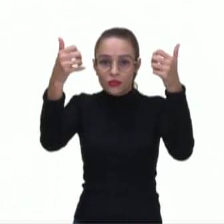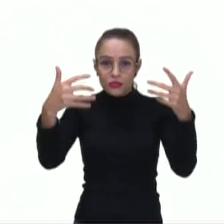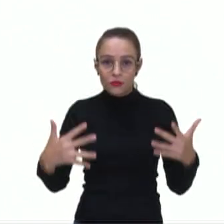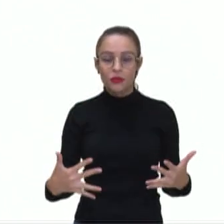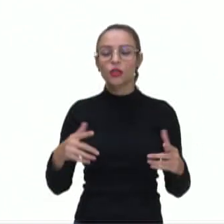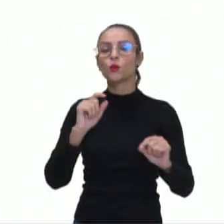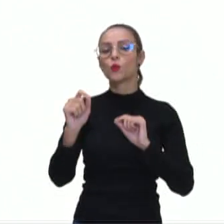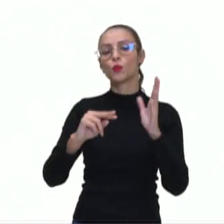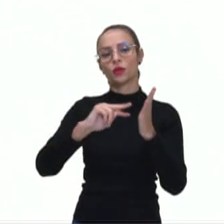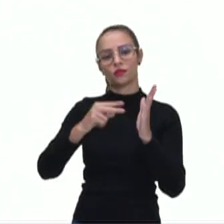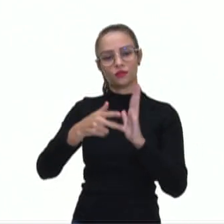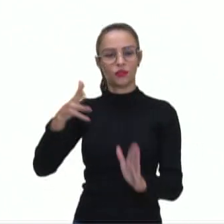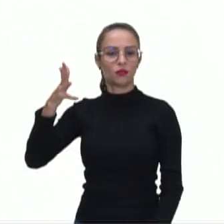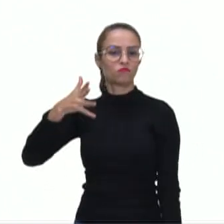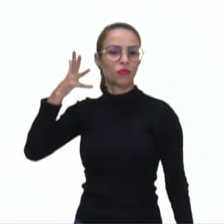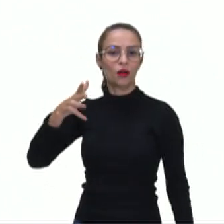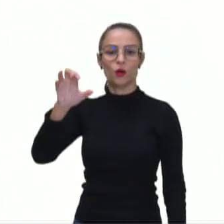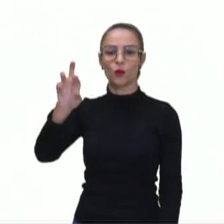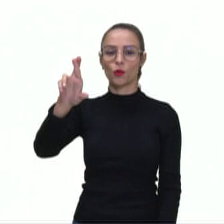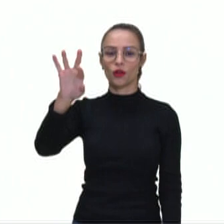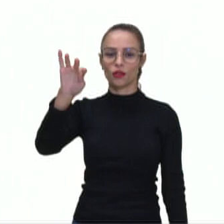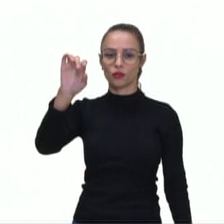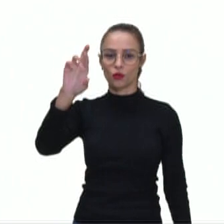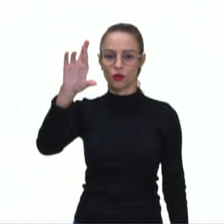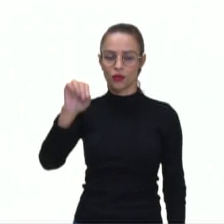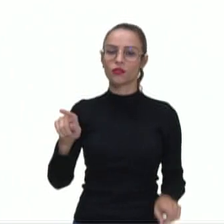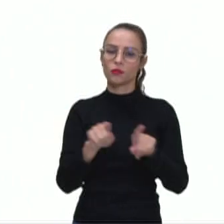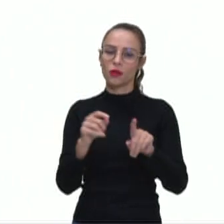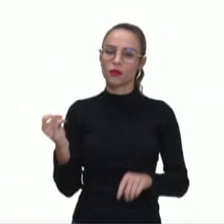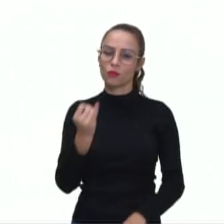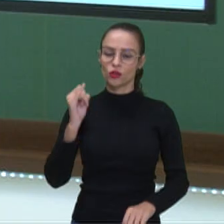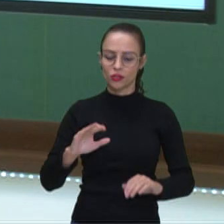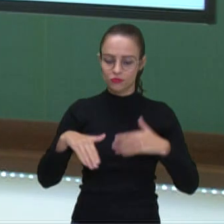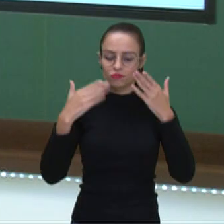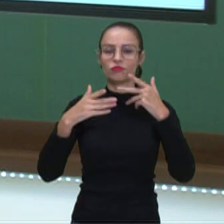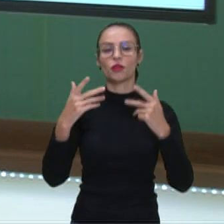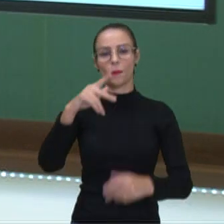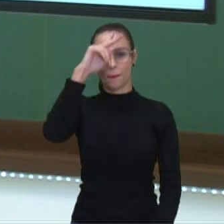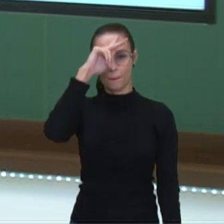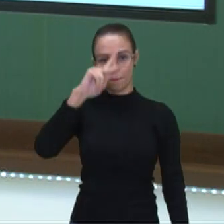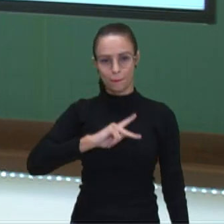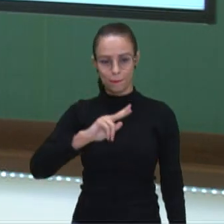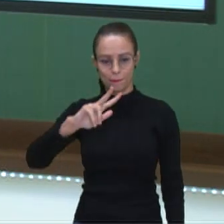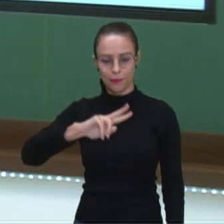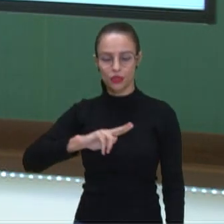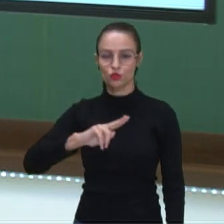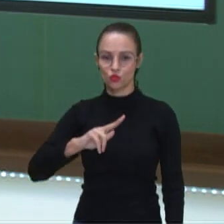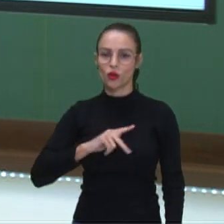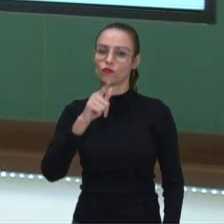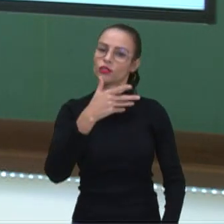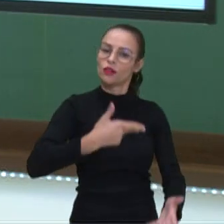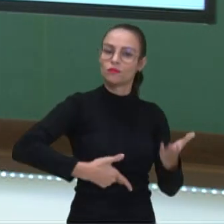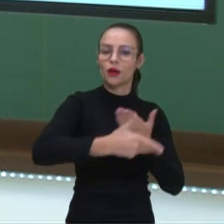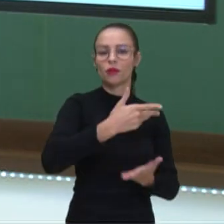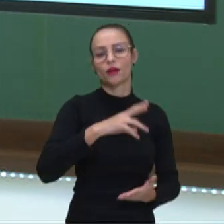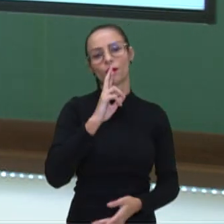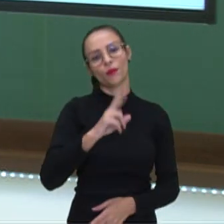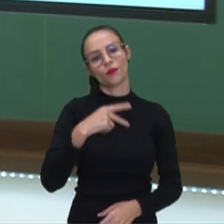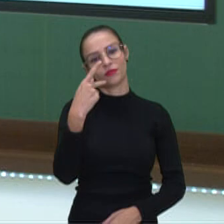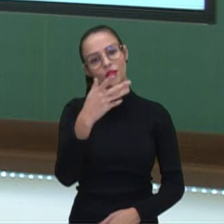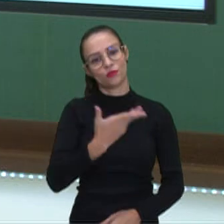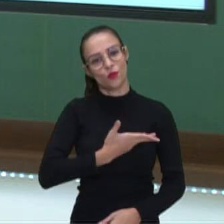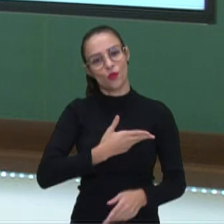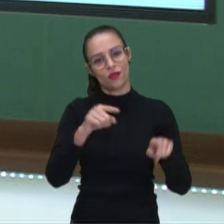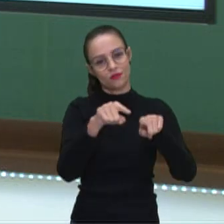né, a oratória e sua importância para o desenvolvimento pessoal. Não se esqueça de compartilhar a sua resposta com os